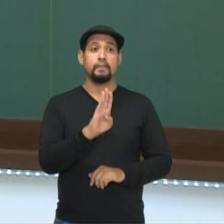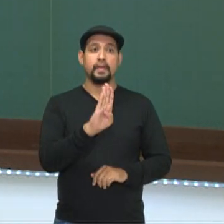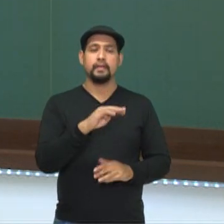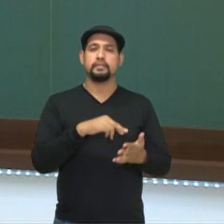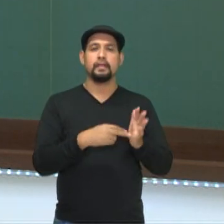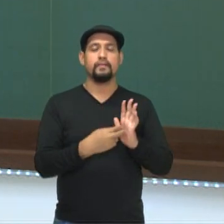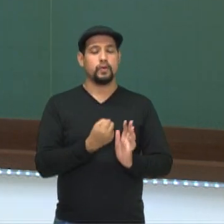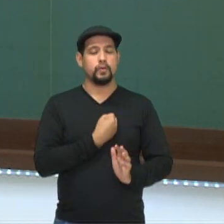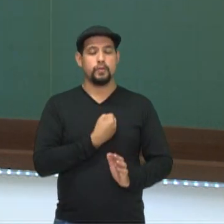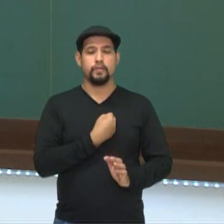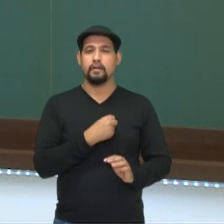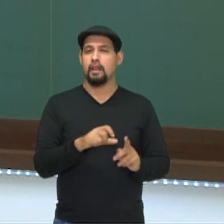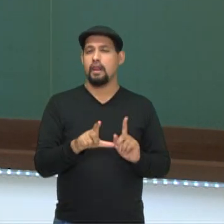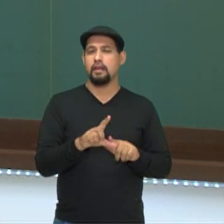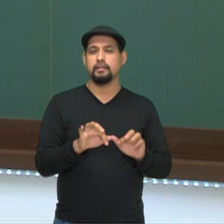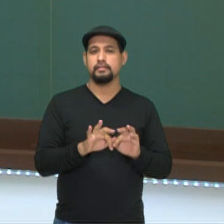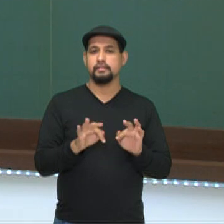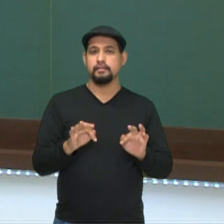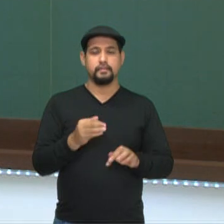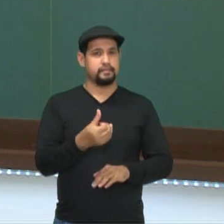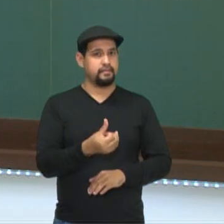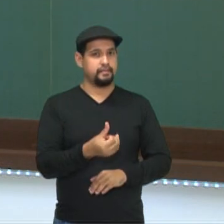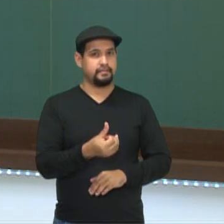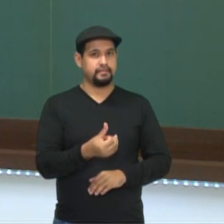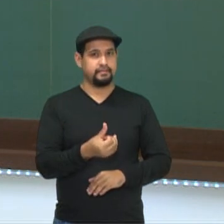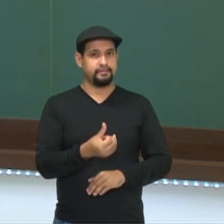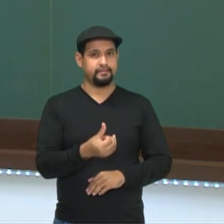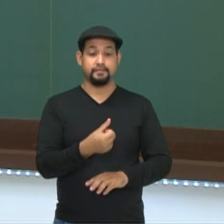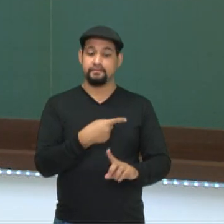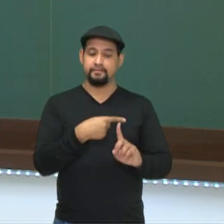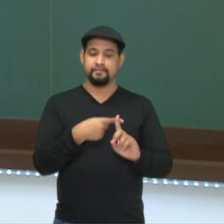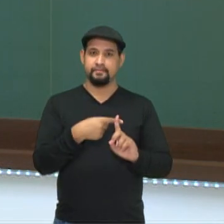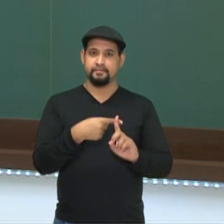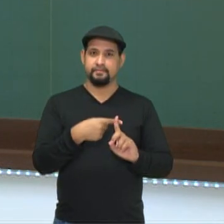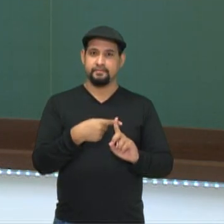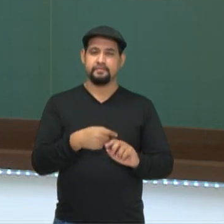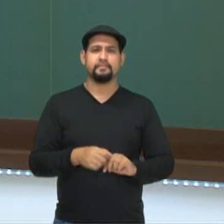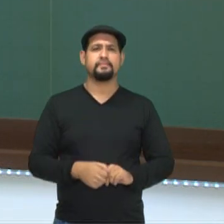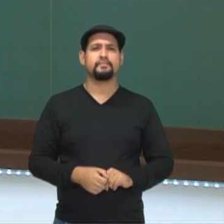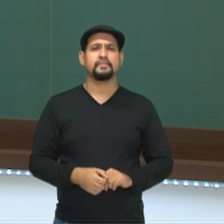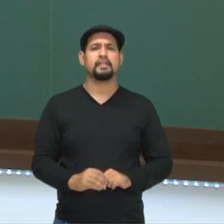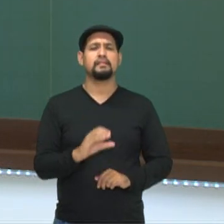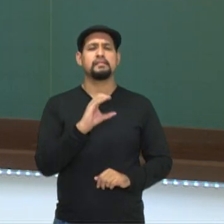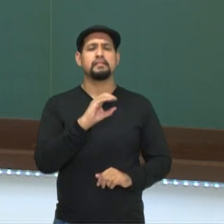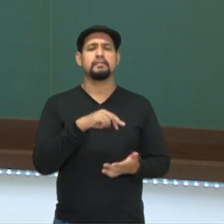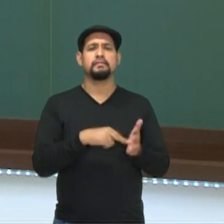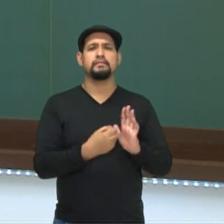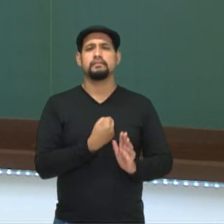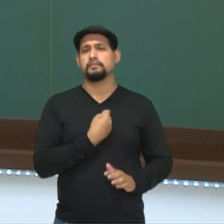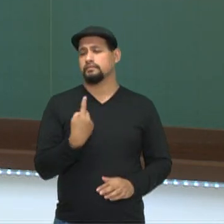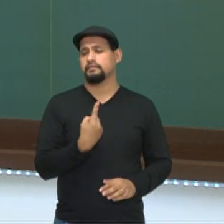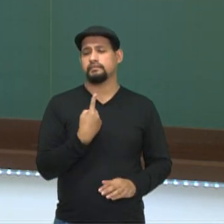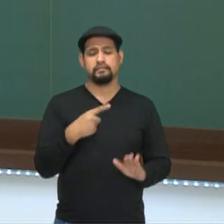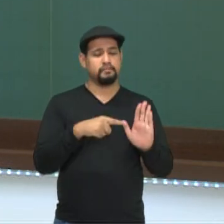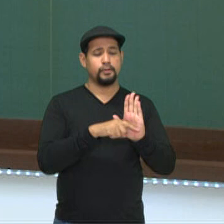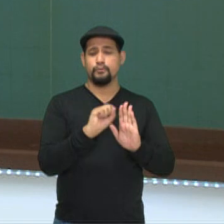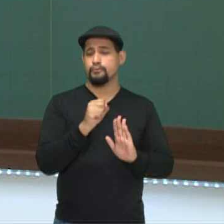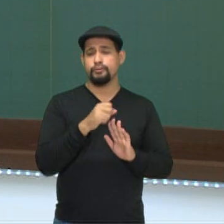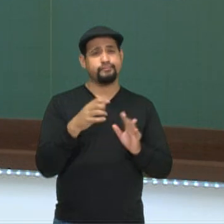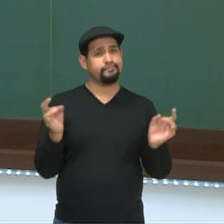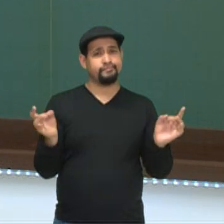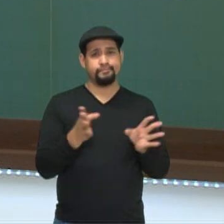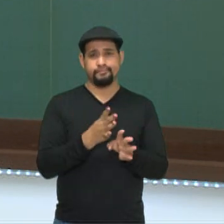número que acompanha a letra simples, 6, positivo. E C é o número sozinho, menos 8. Acabou,